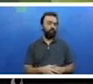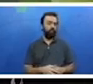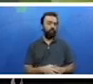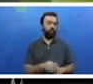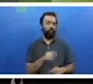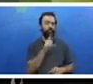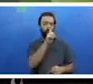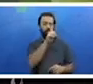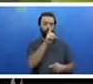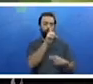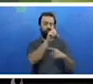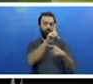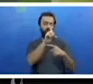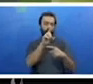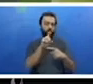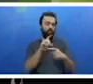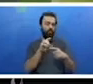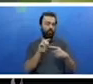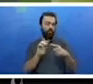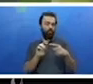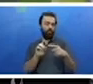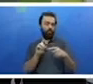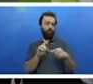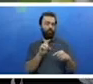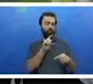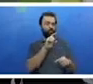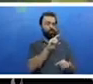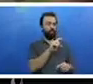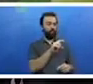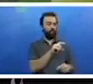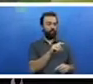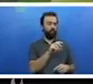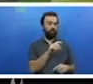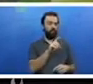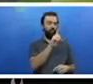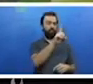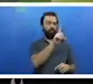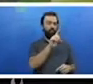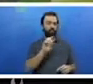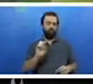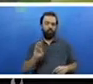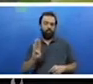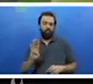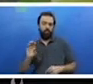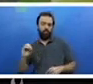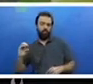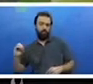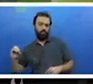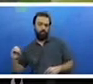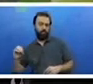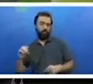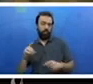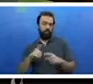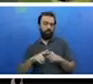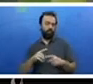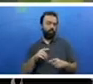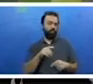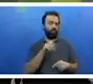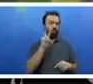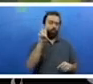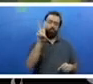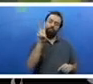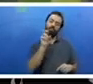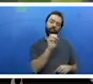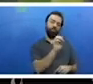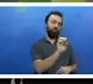ó. 1 vezes 400, 400. 2 vezes 800, 1.600. Já deu diferente. Ah, já